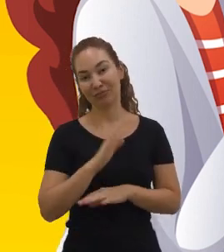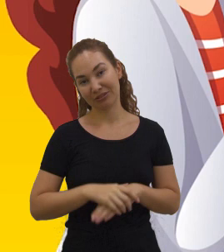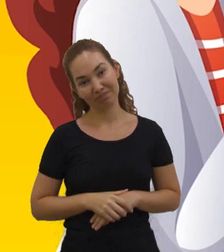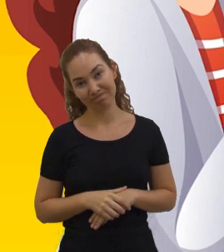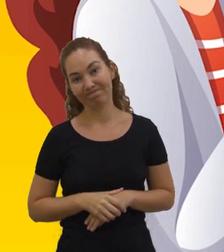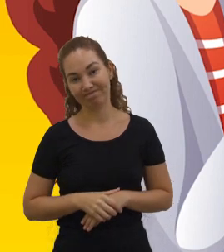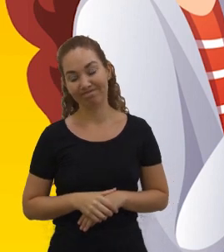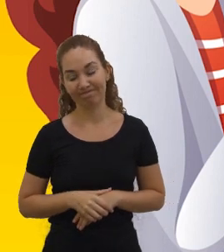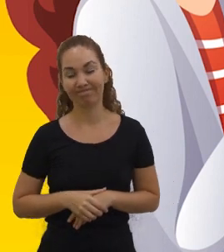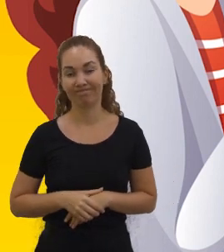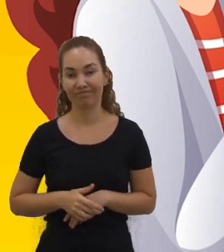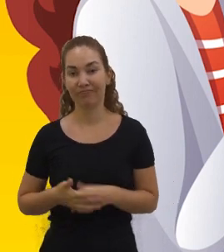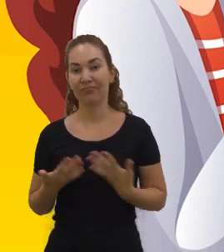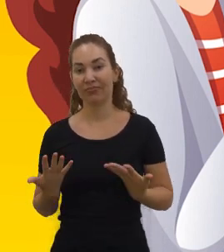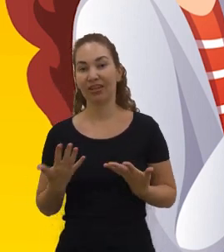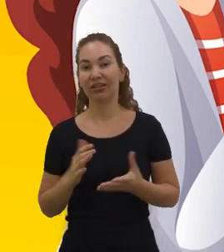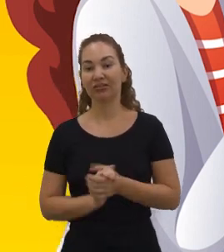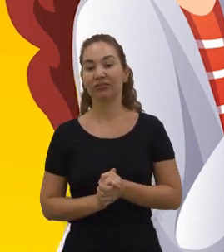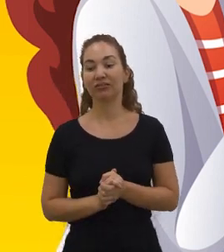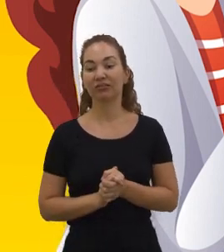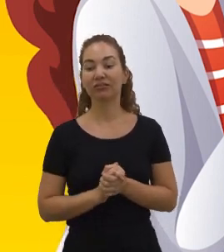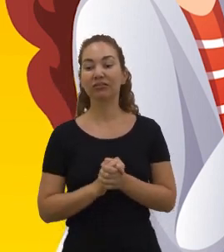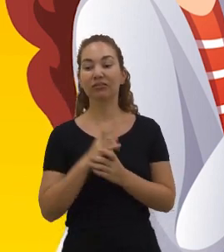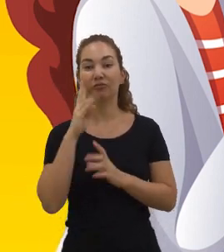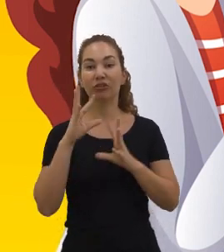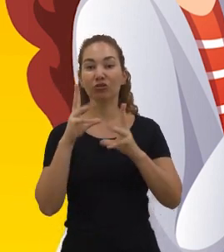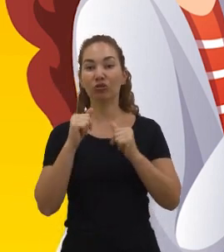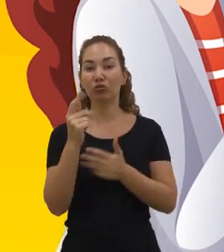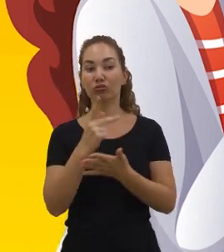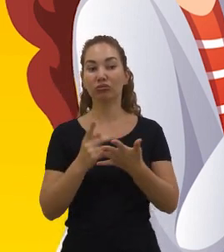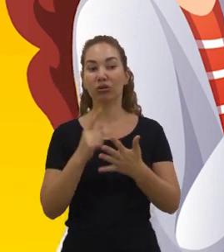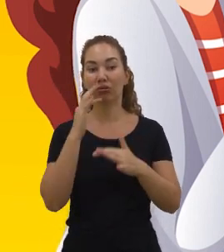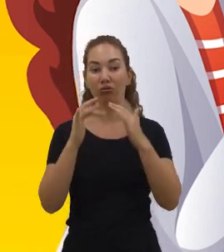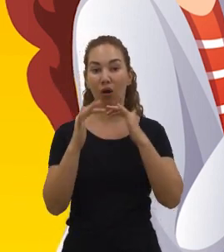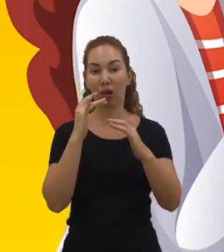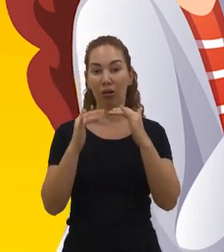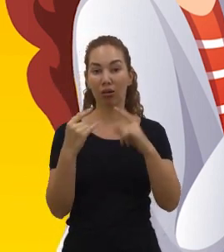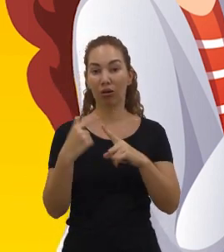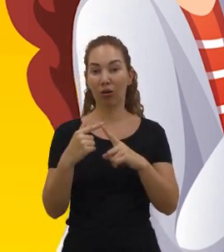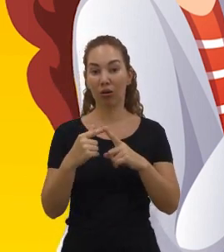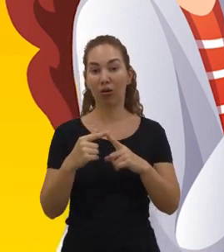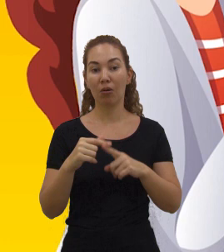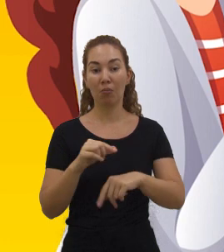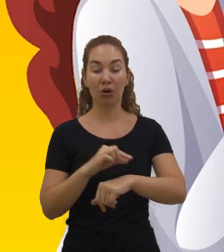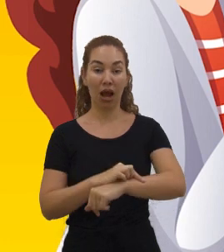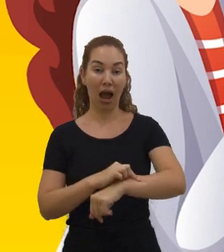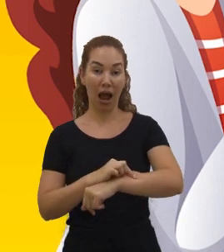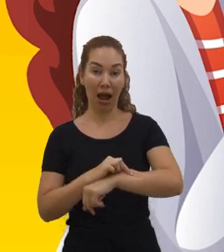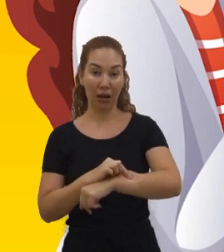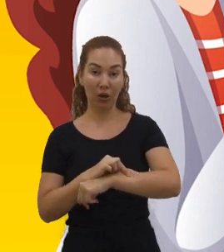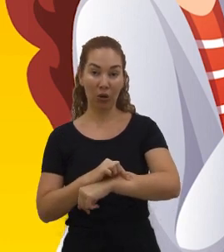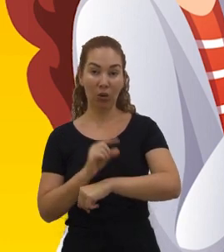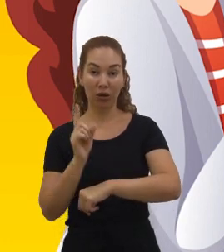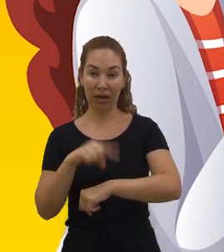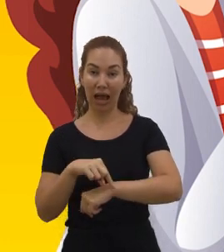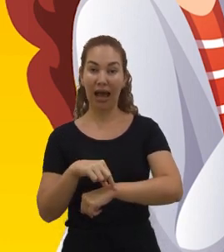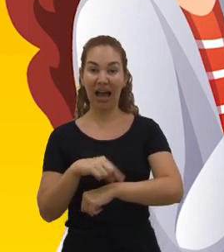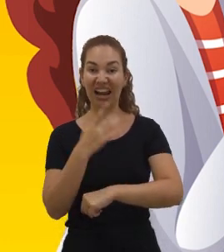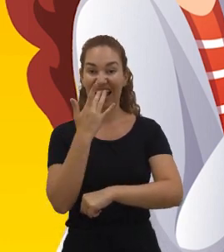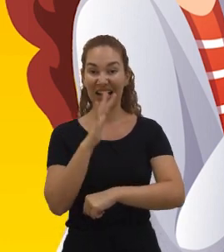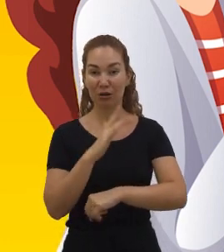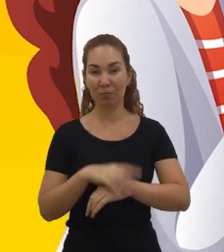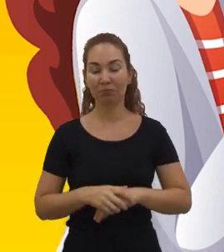né? Não, Era isso é. sempre com aquela cor. Então, tu for ver todos os desenhos coloridos por crianças, a cor da pele era branca,